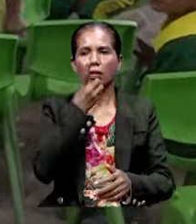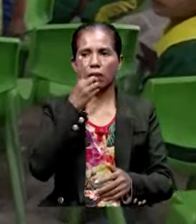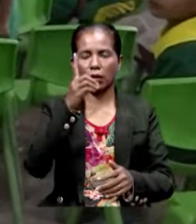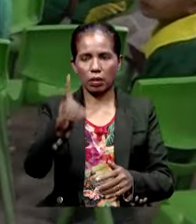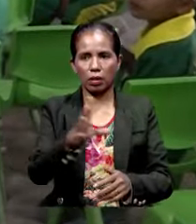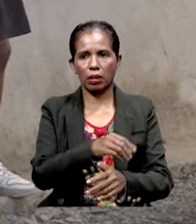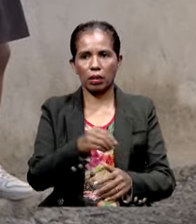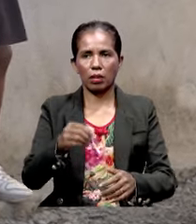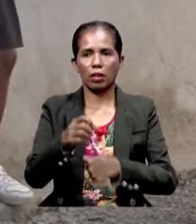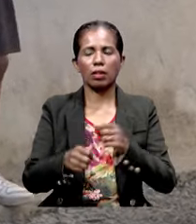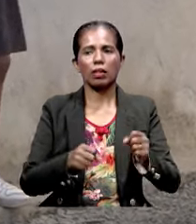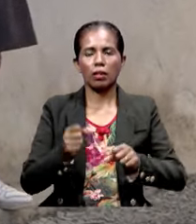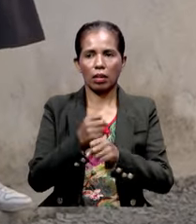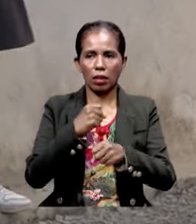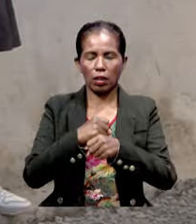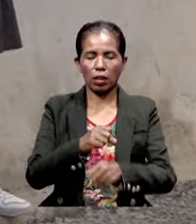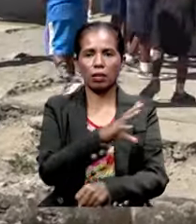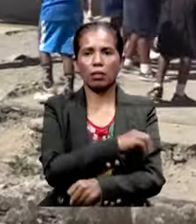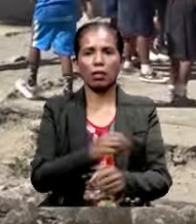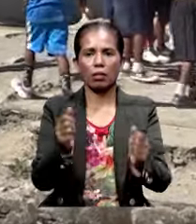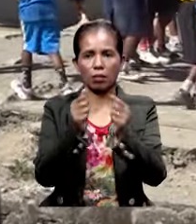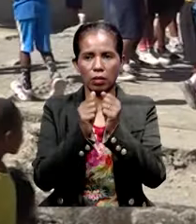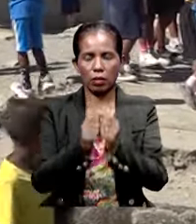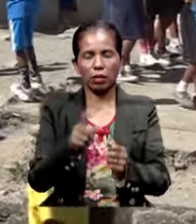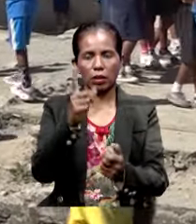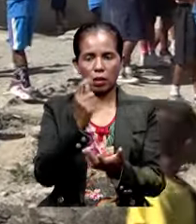durante o mandato se construi sala de aula Motocri